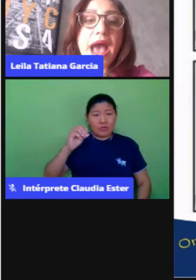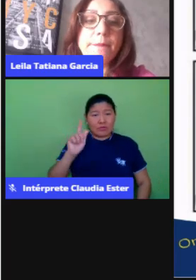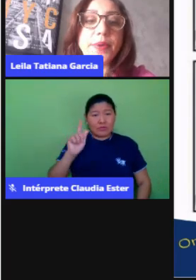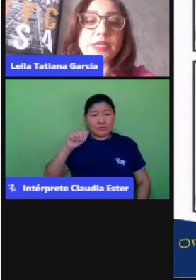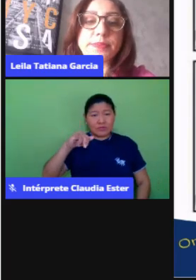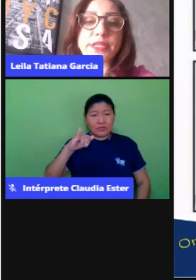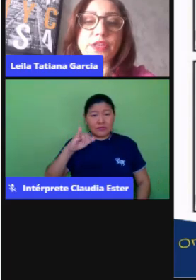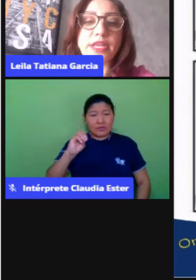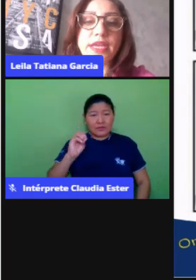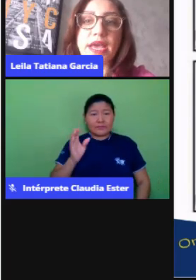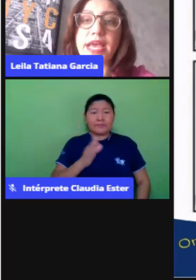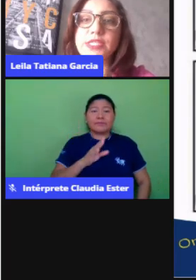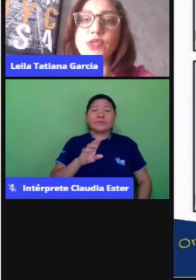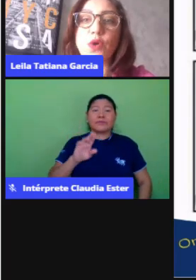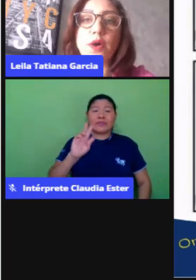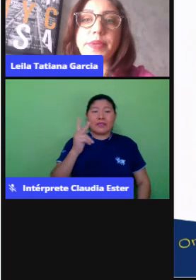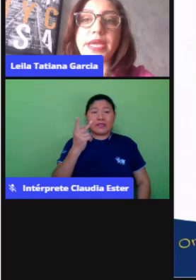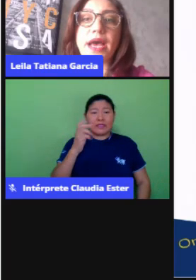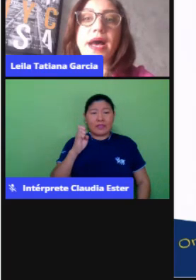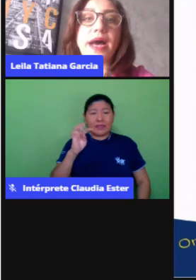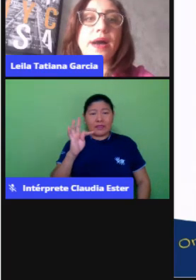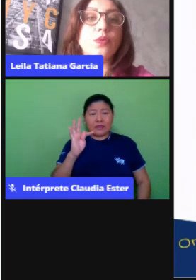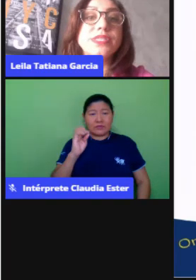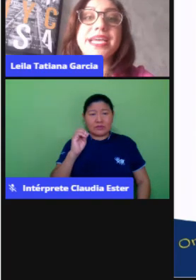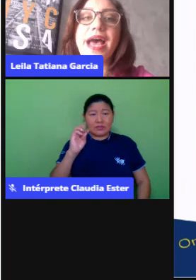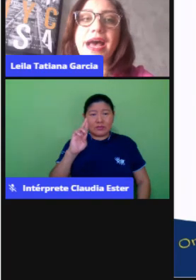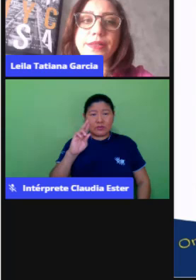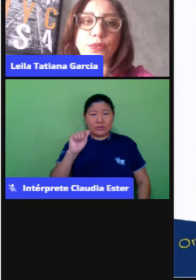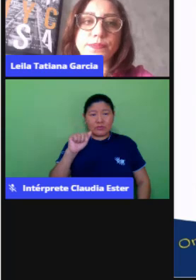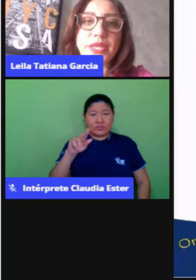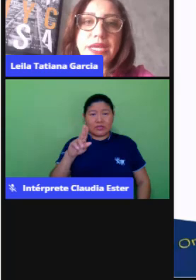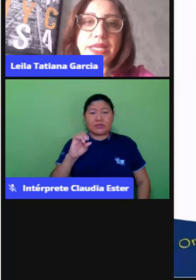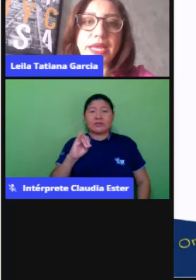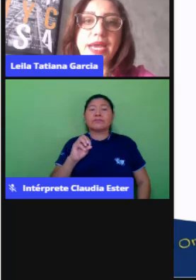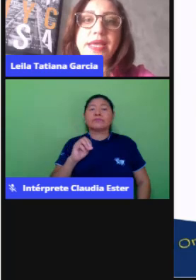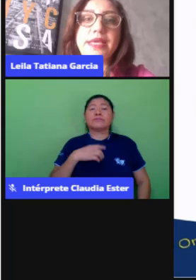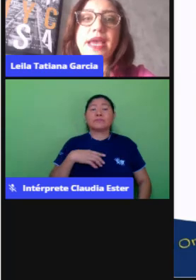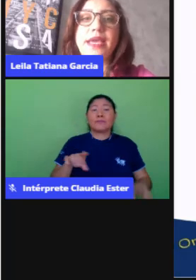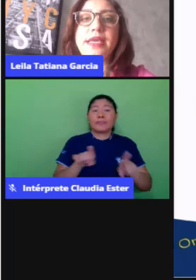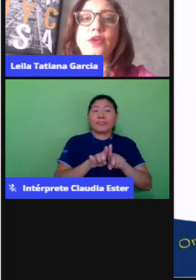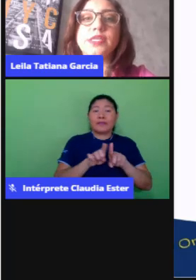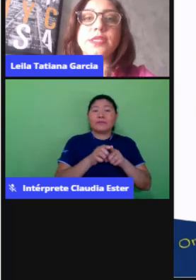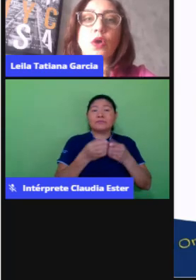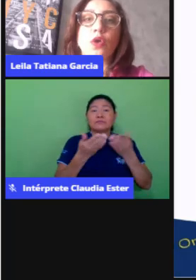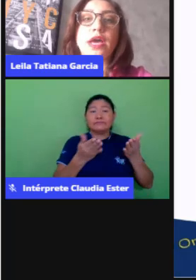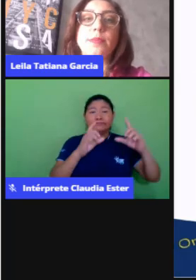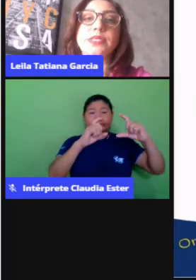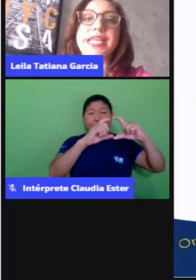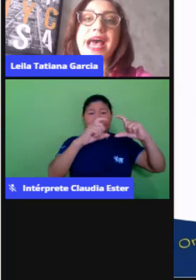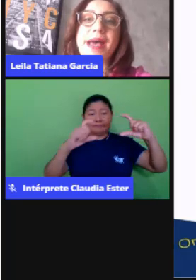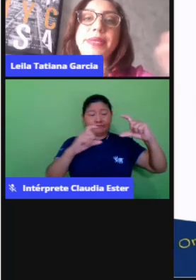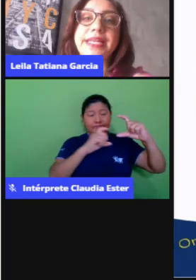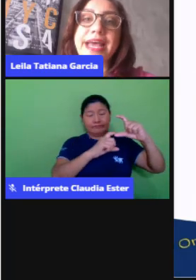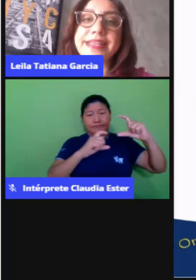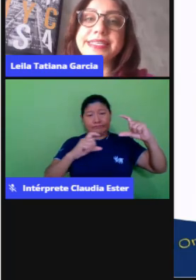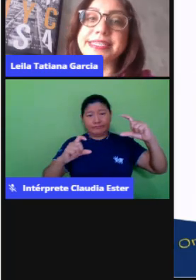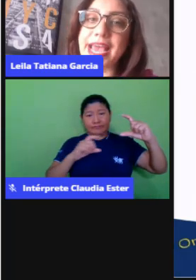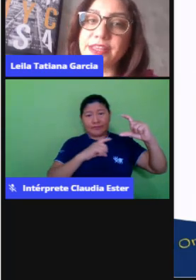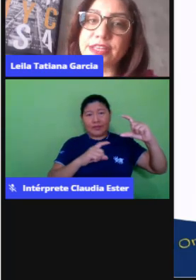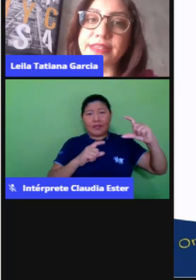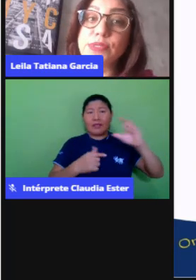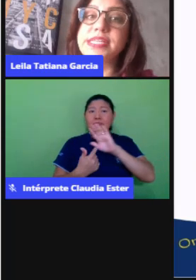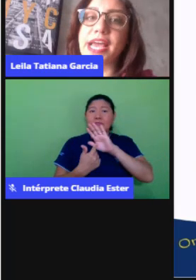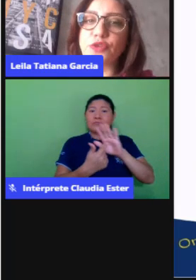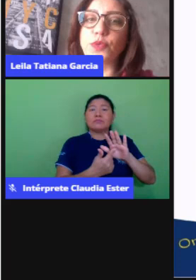tá? A próxima tirinha é sobre o cerrado, né? E aí nós colocamos a